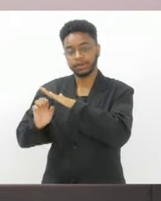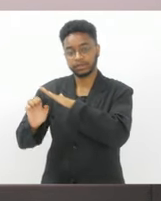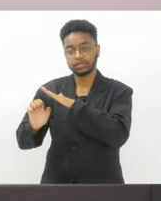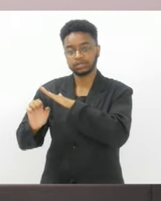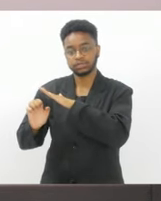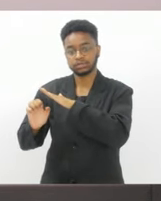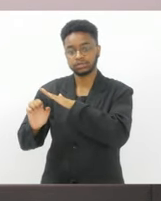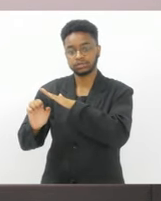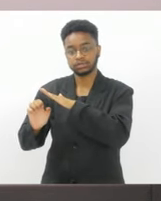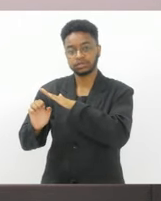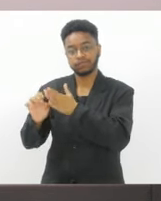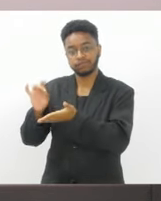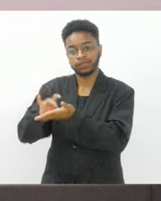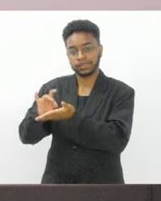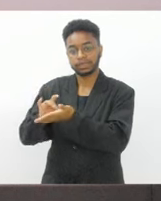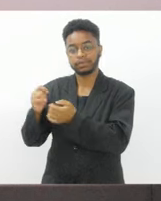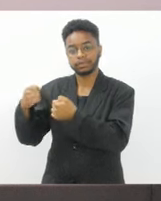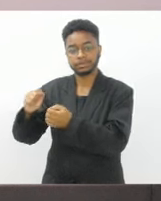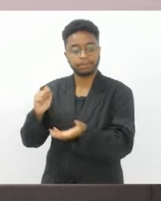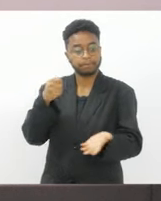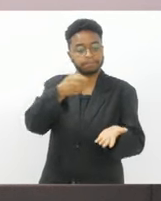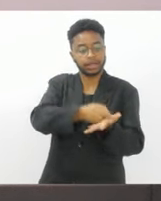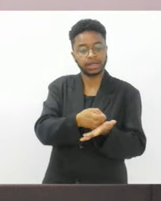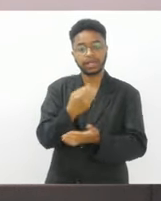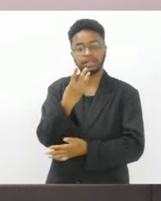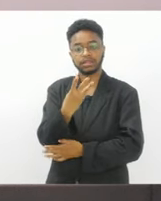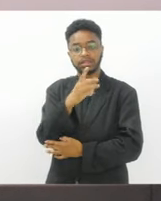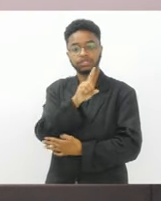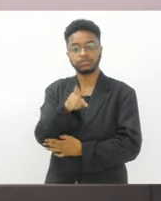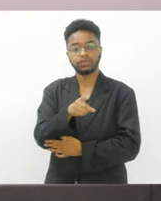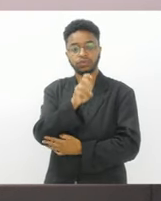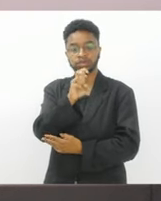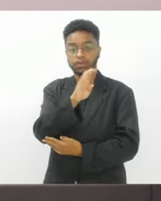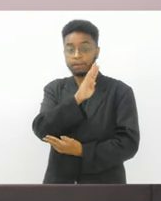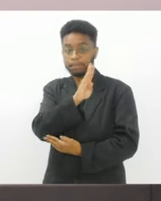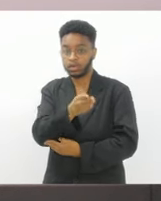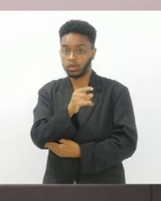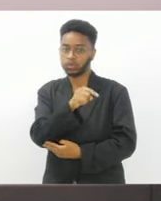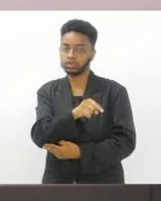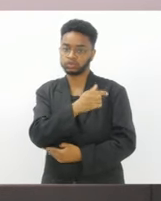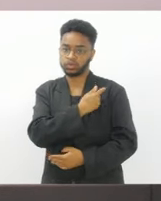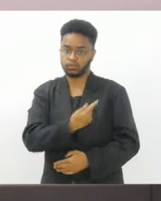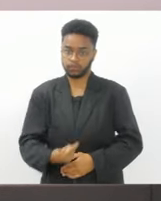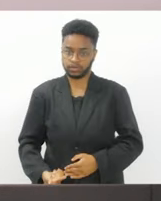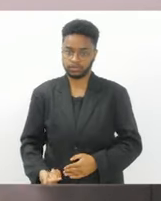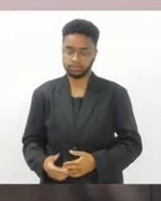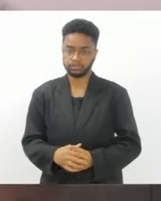a concessionária é que deve cerca de 3,5 bilhões de reais.